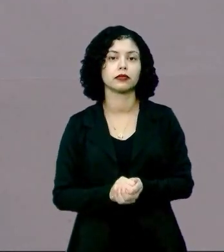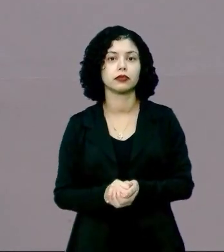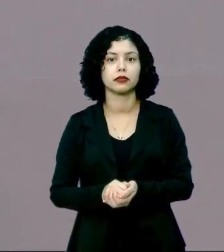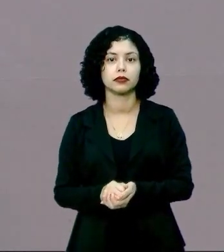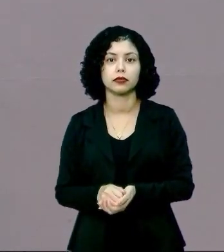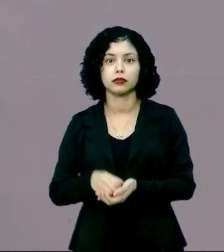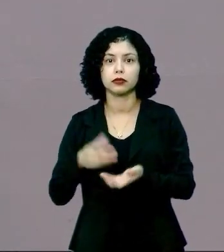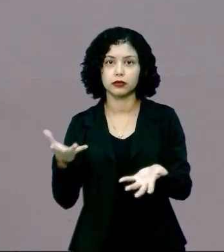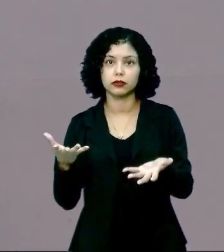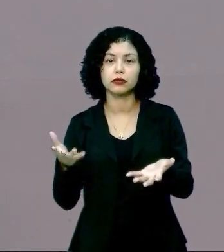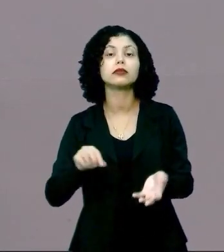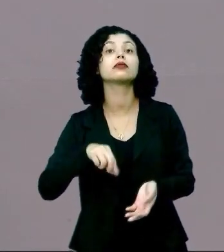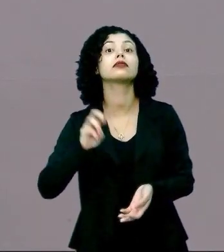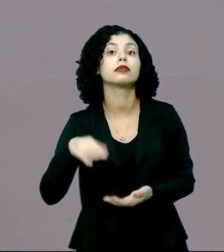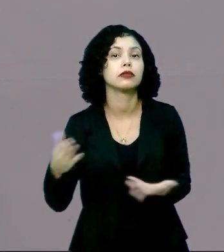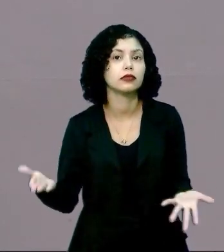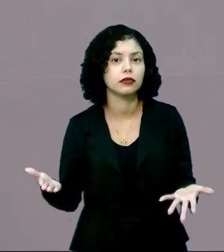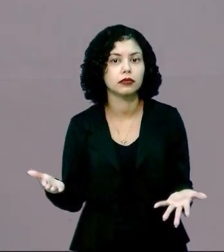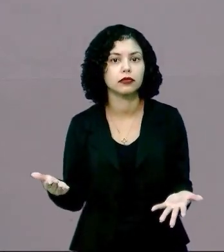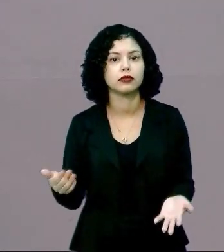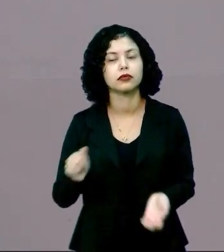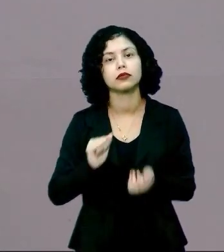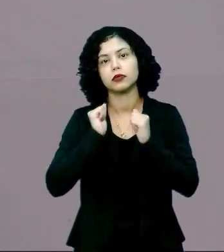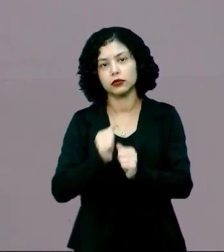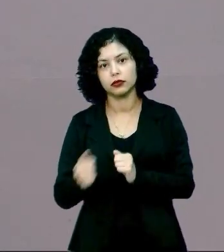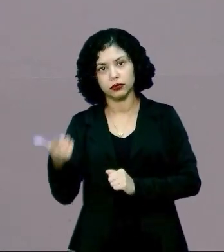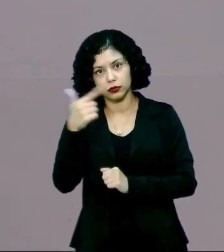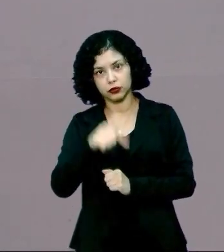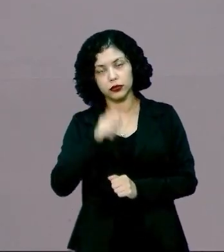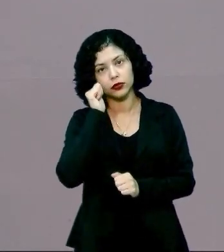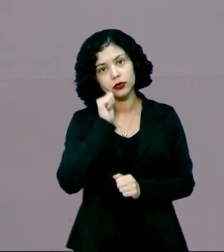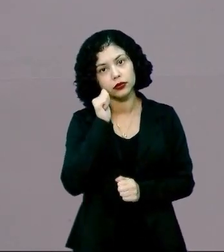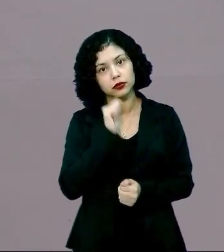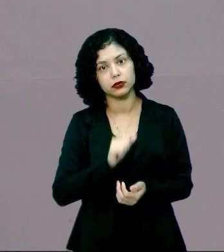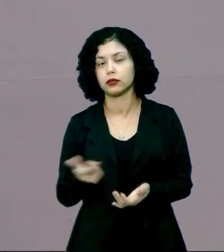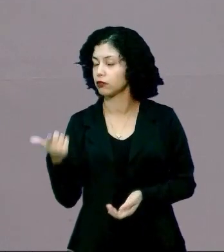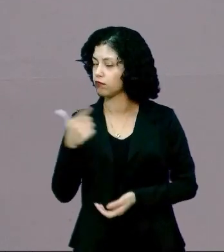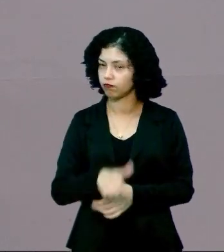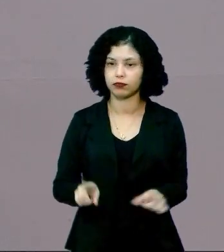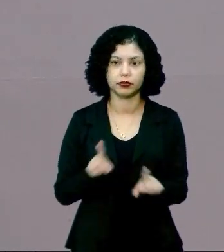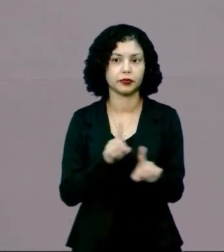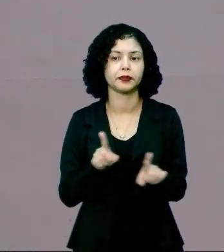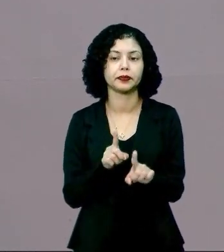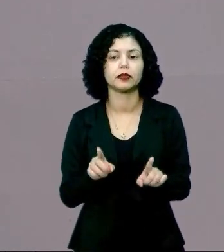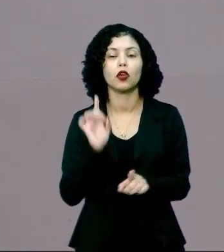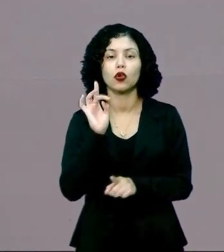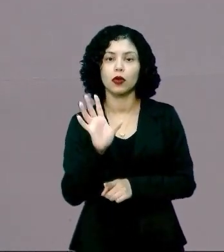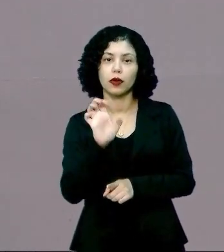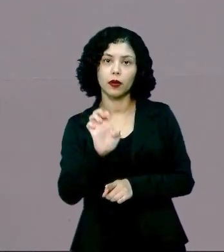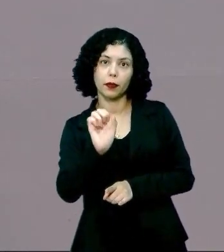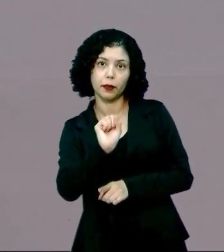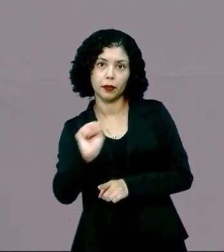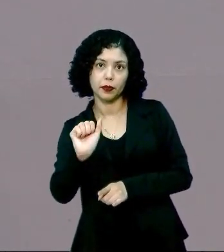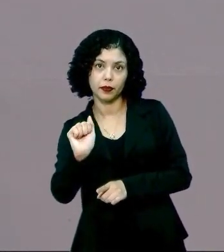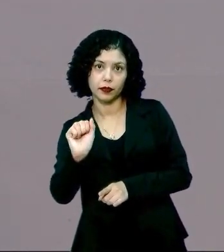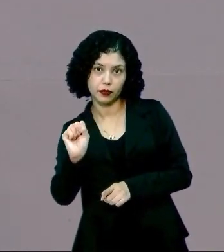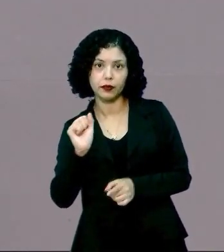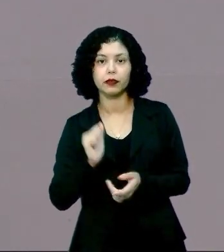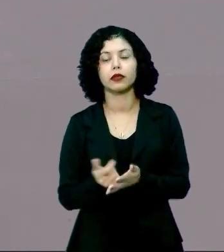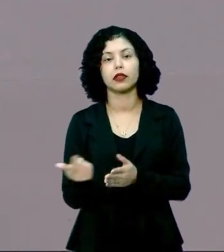psicológicas. Essas quem? Eu poderia repetir mulheres, mas eu não repeti. Eu sei que essas